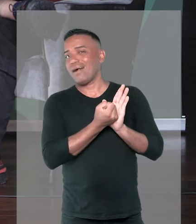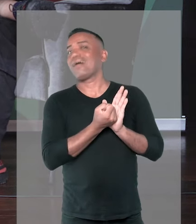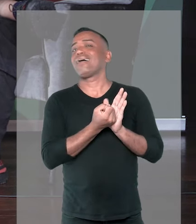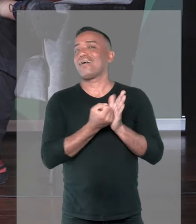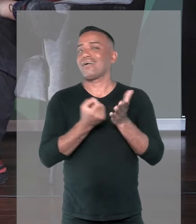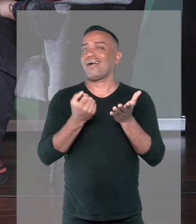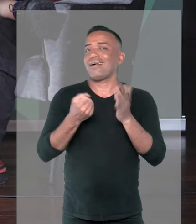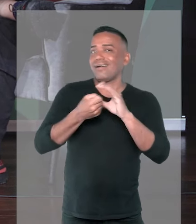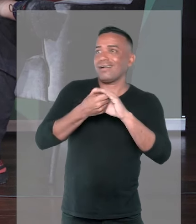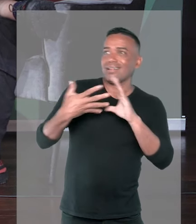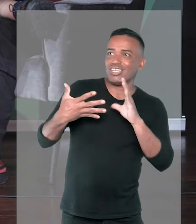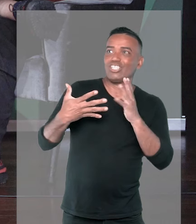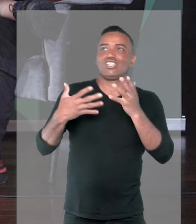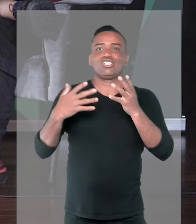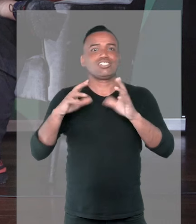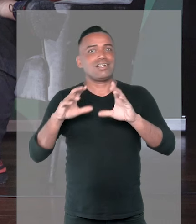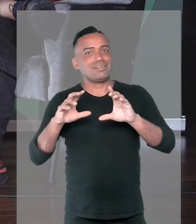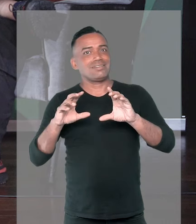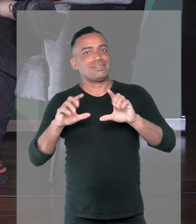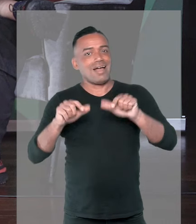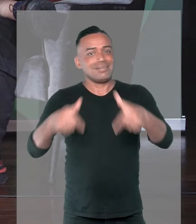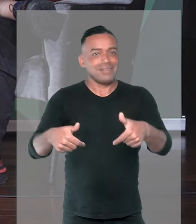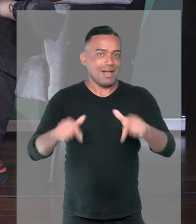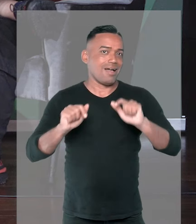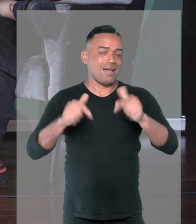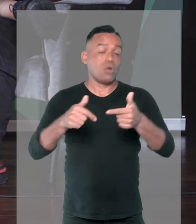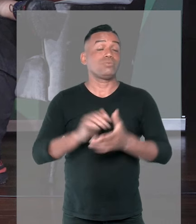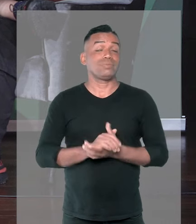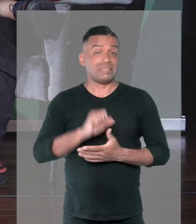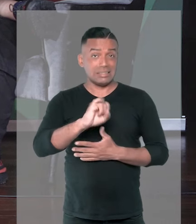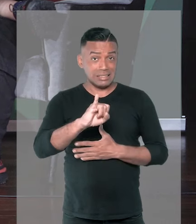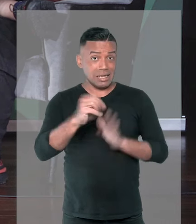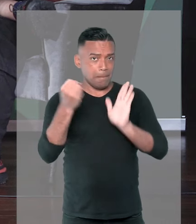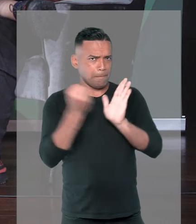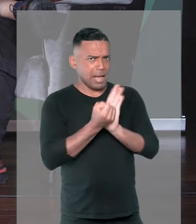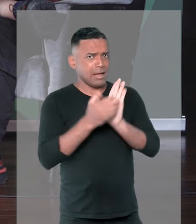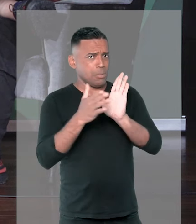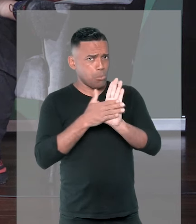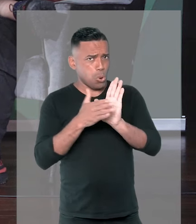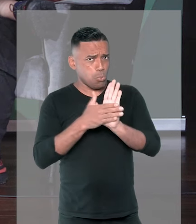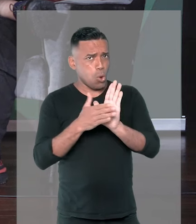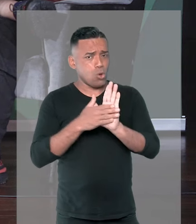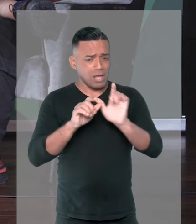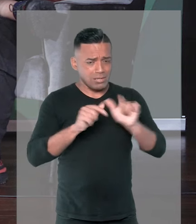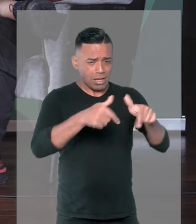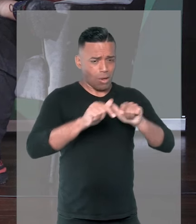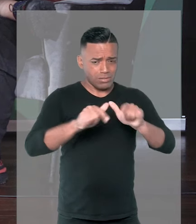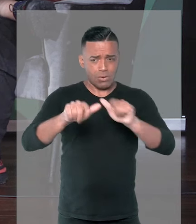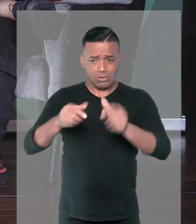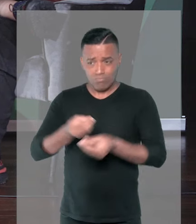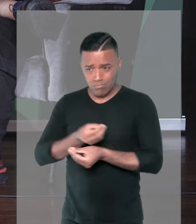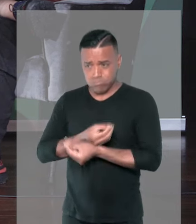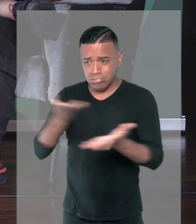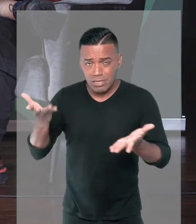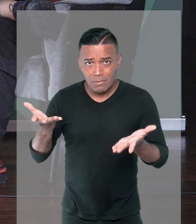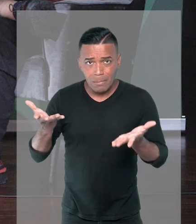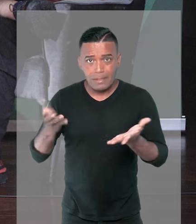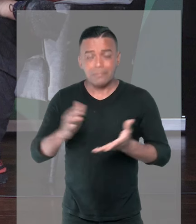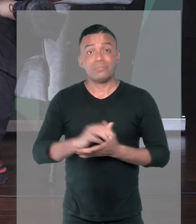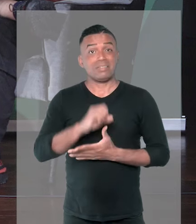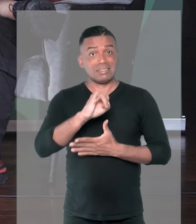coisas por exemplo se a marca se propôs a fazer um certo conjunto de ações ou seja se ela tem